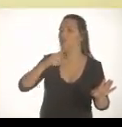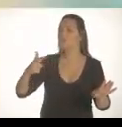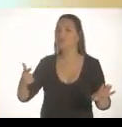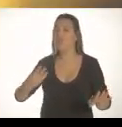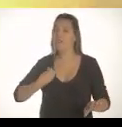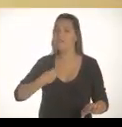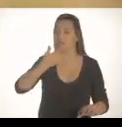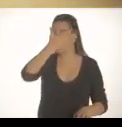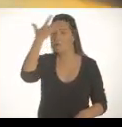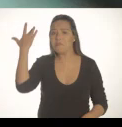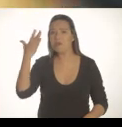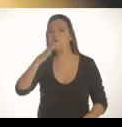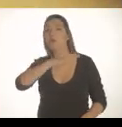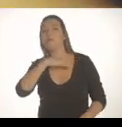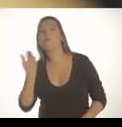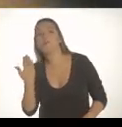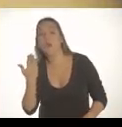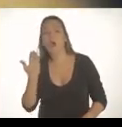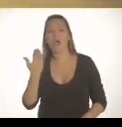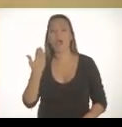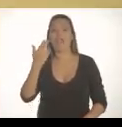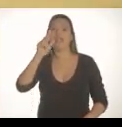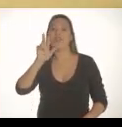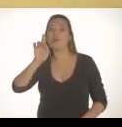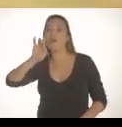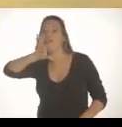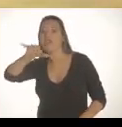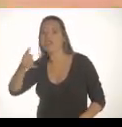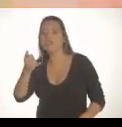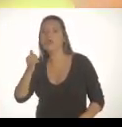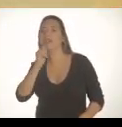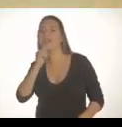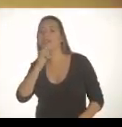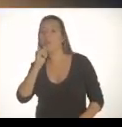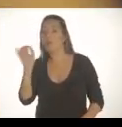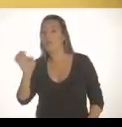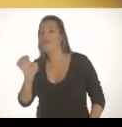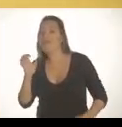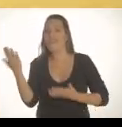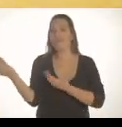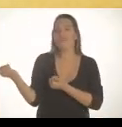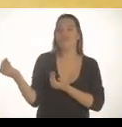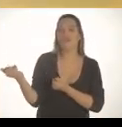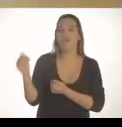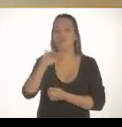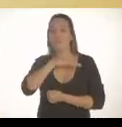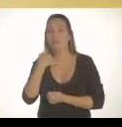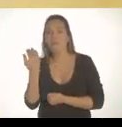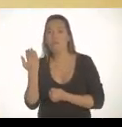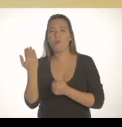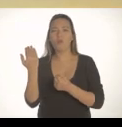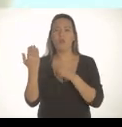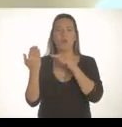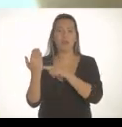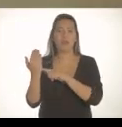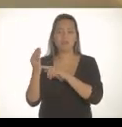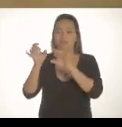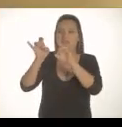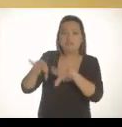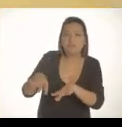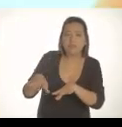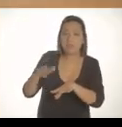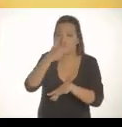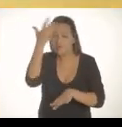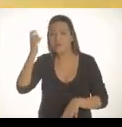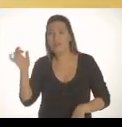universitário, né, na UFRJ por ser gay. É indiferente ao assassinato, ao extermínio de jovens das